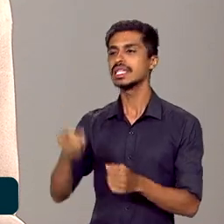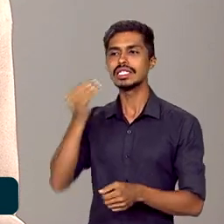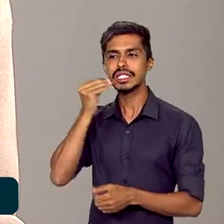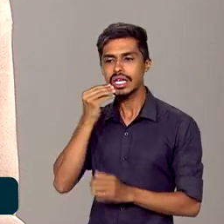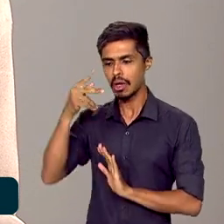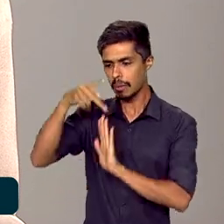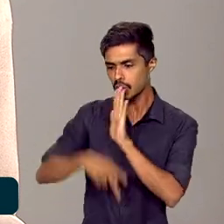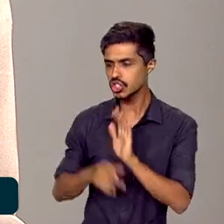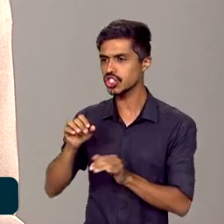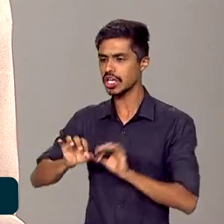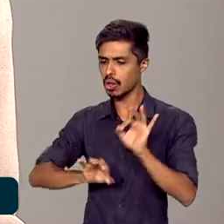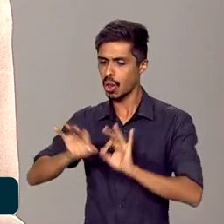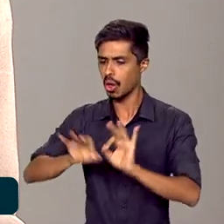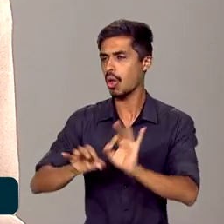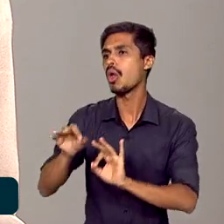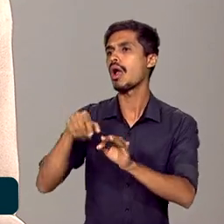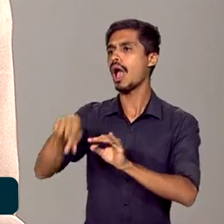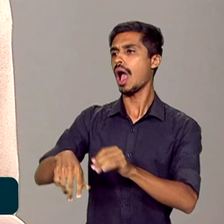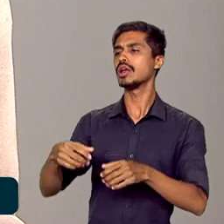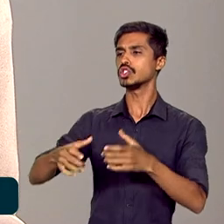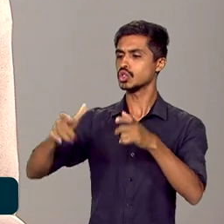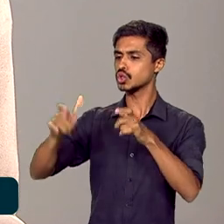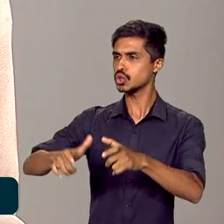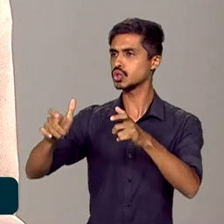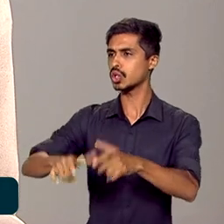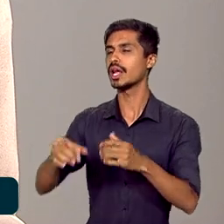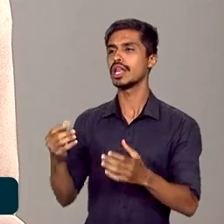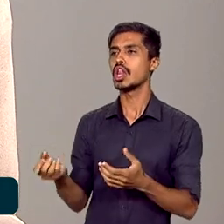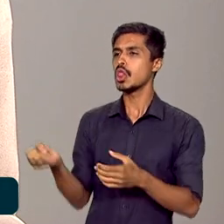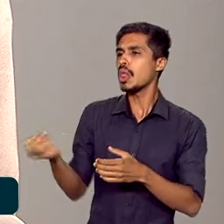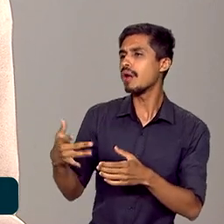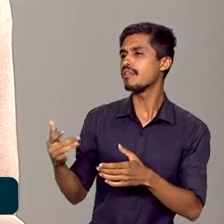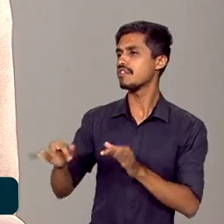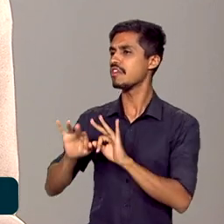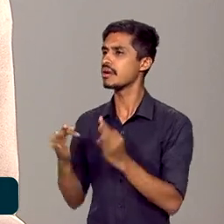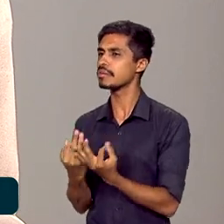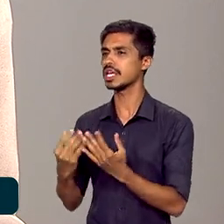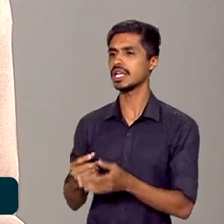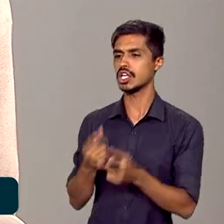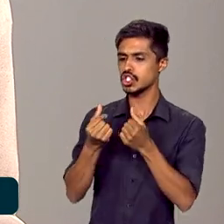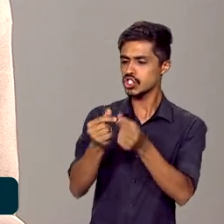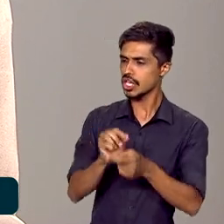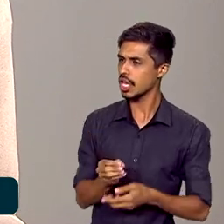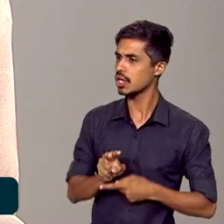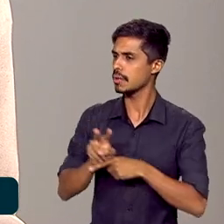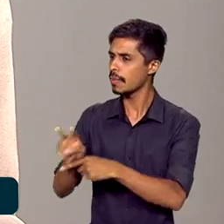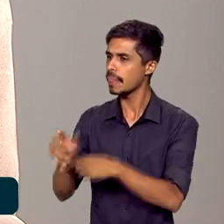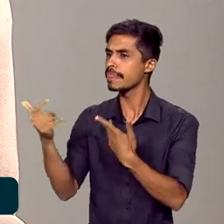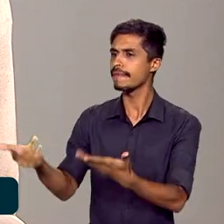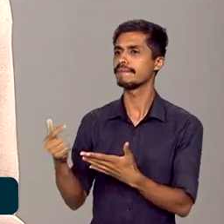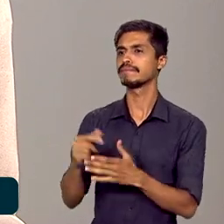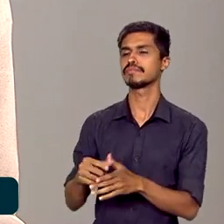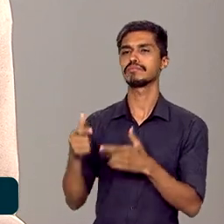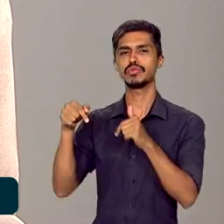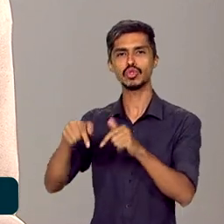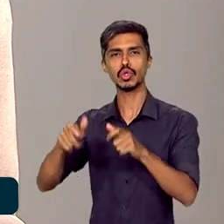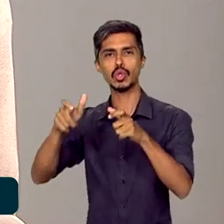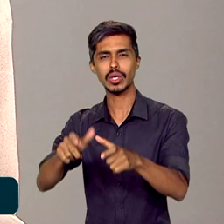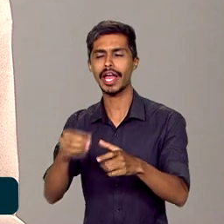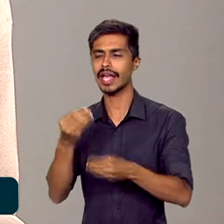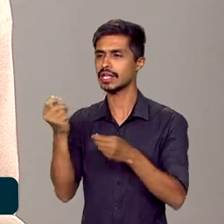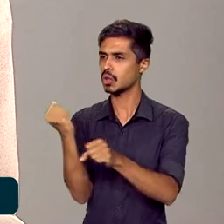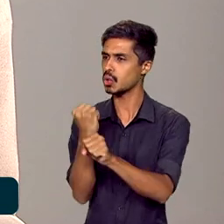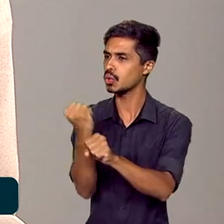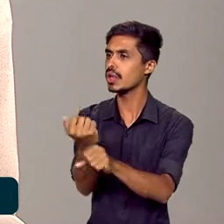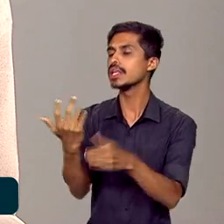reforma agrária no país, com assentamento de novas famílias, crédito para a produção de alimentos nos assentamentos. Eu gostaria